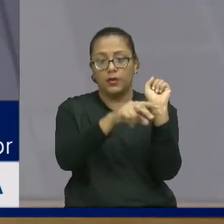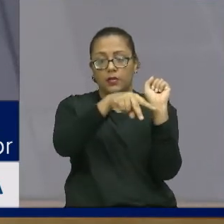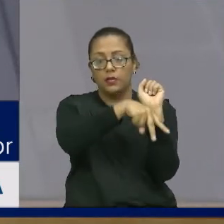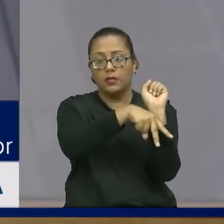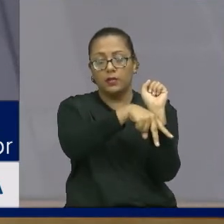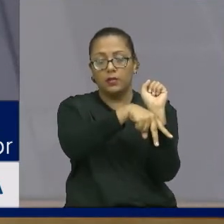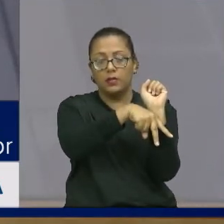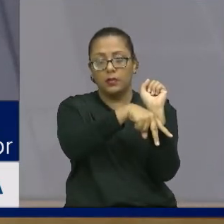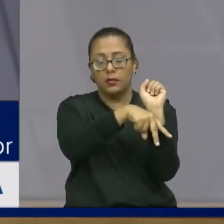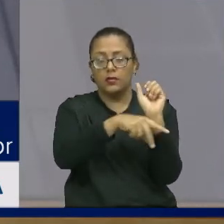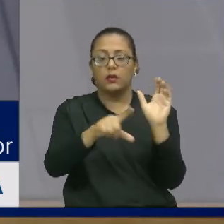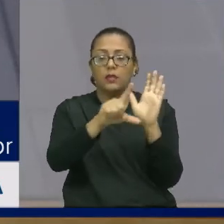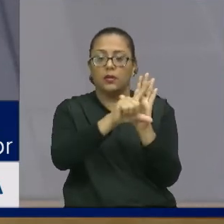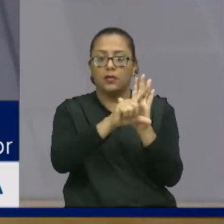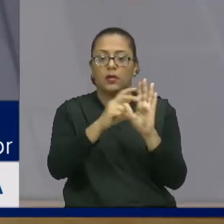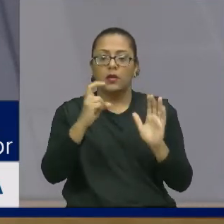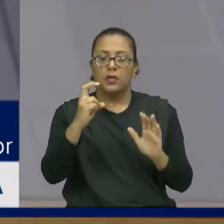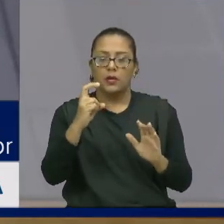5172, de